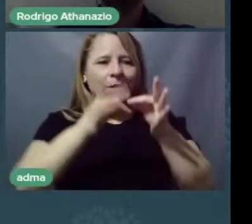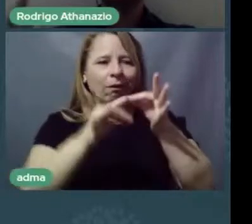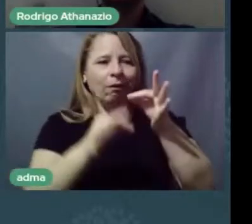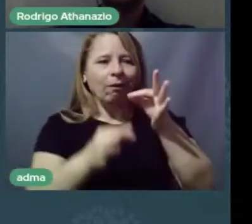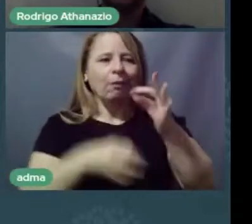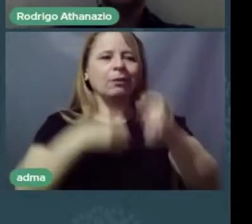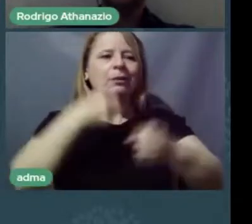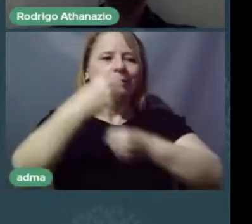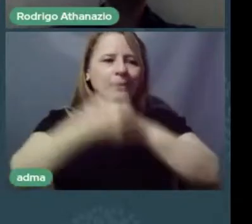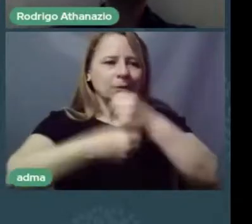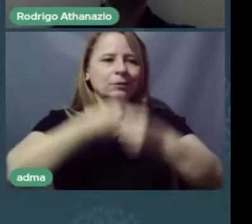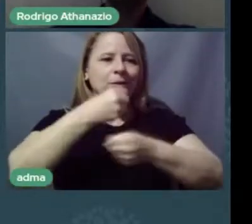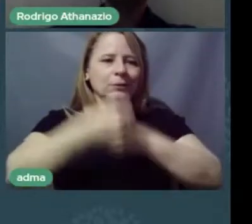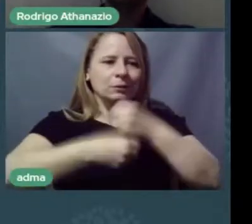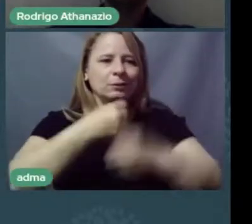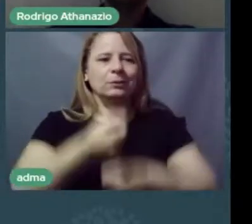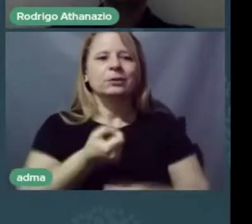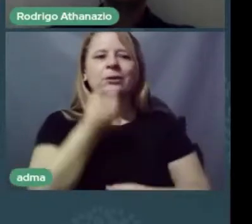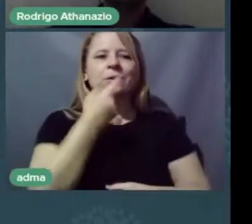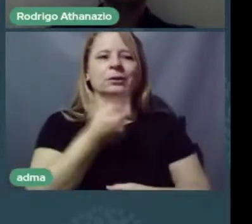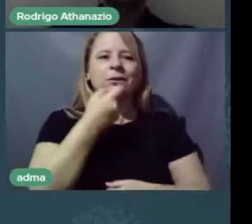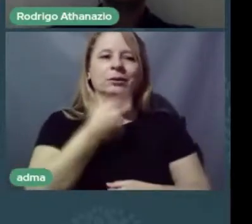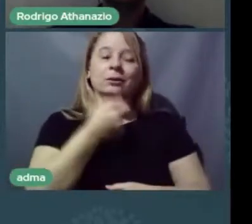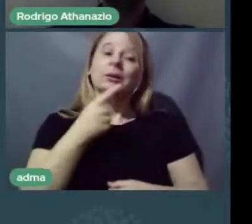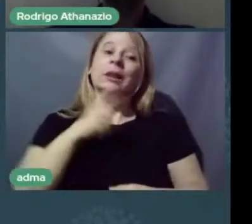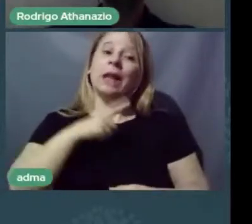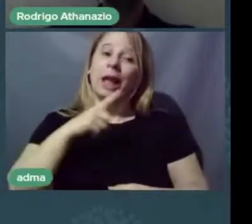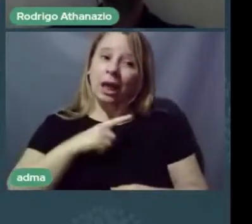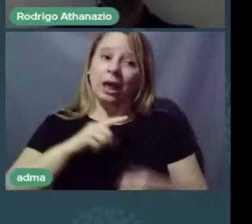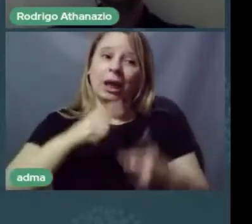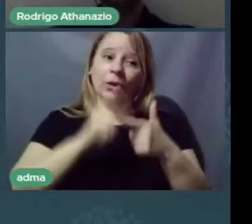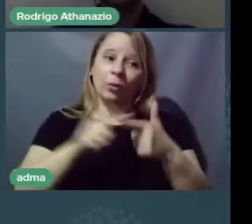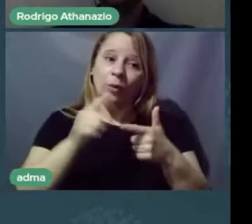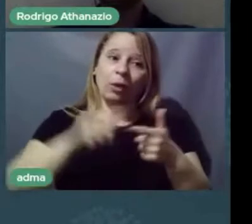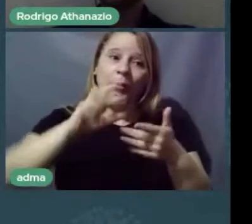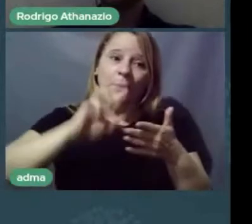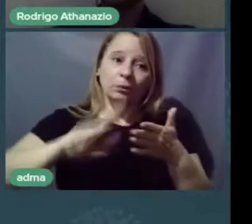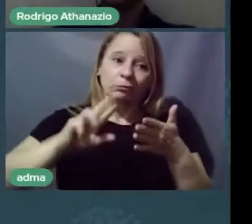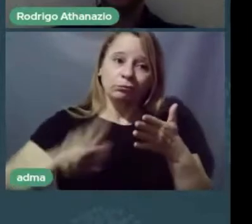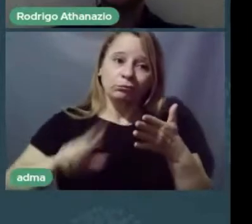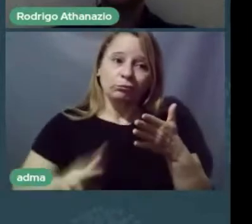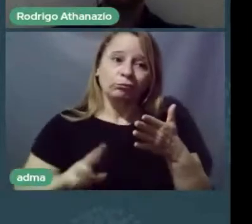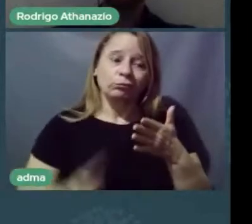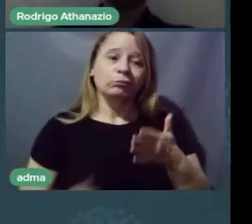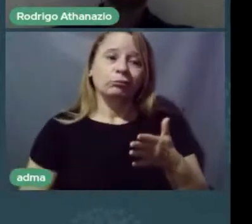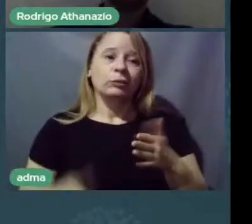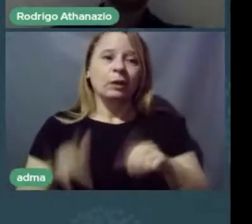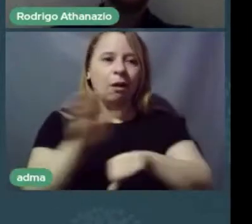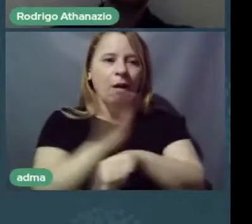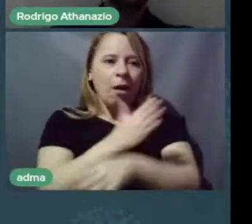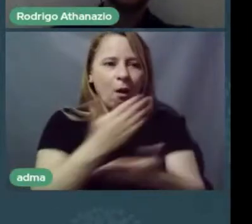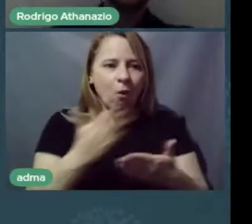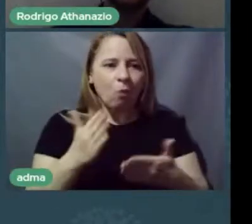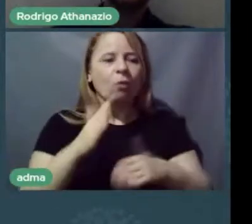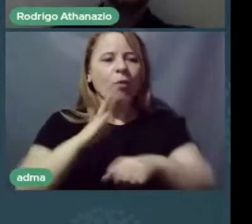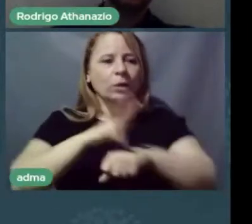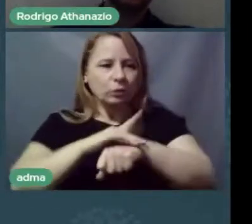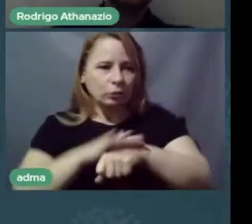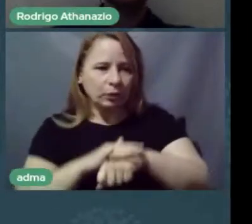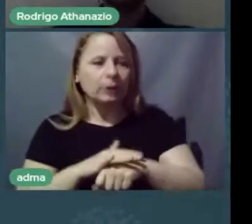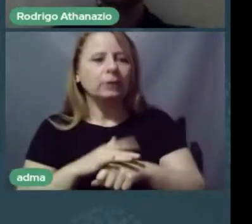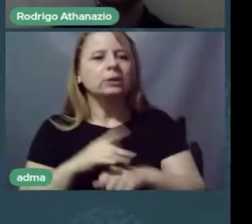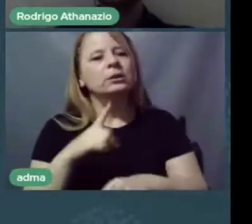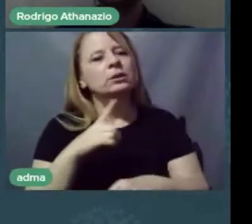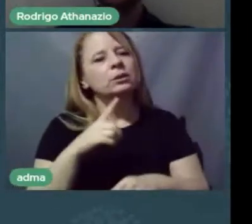tempos por via oral, tem vários efeitos colaterais. Infelizmente, para algumas doenças que a gente tem